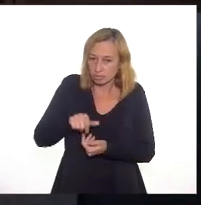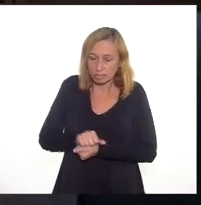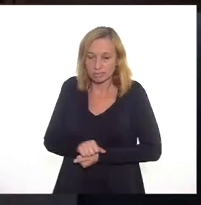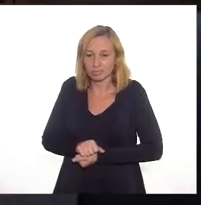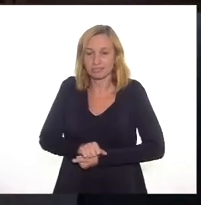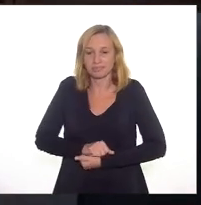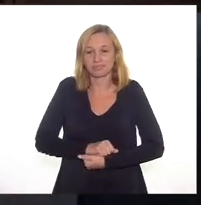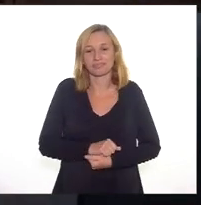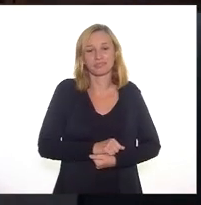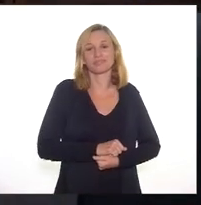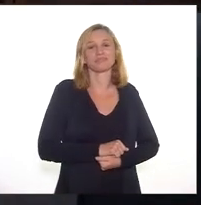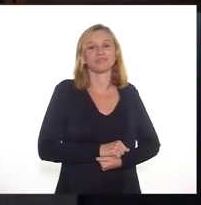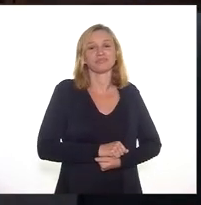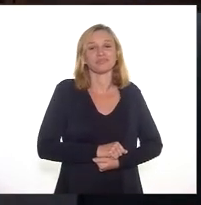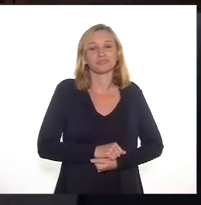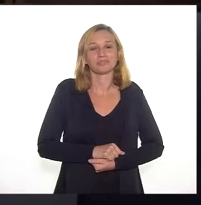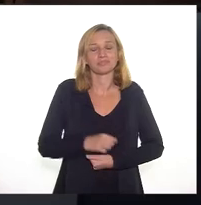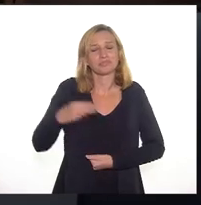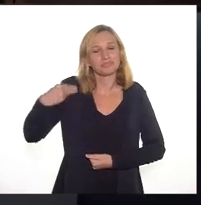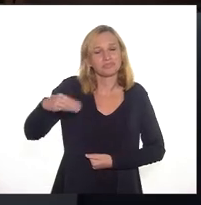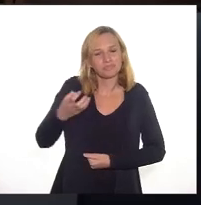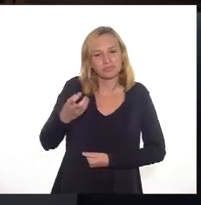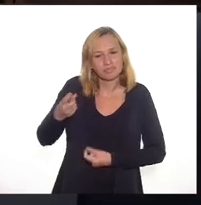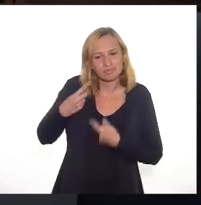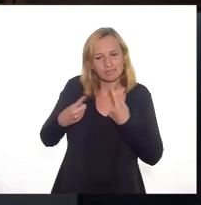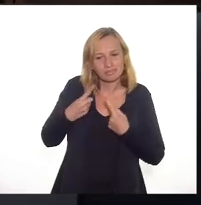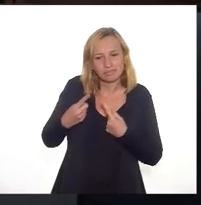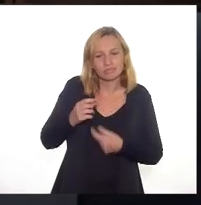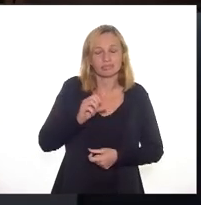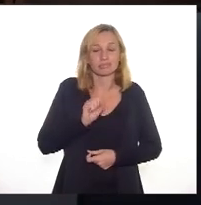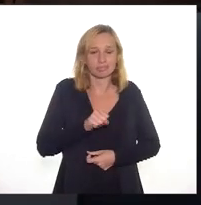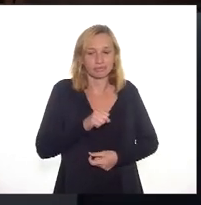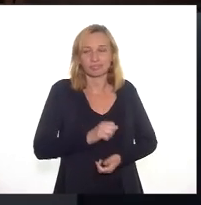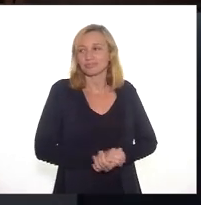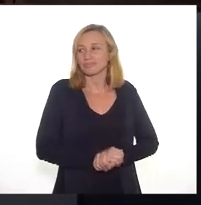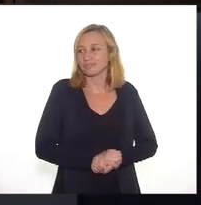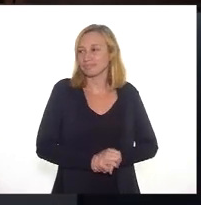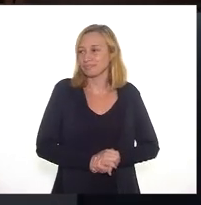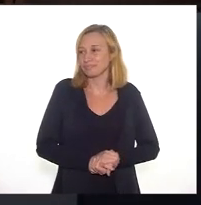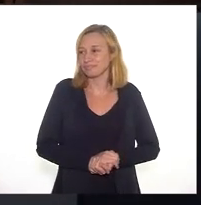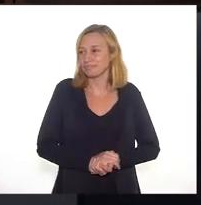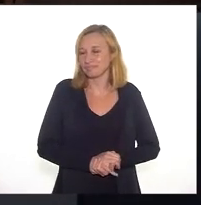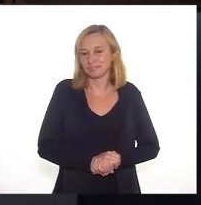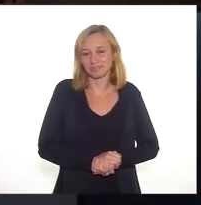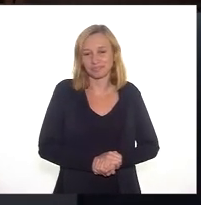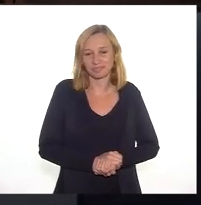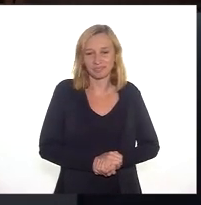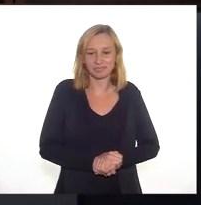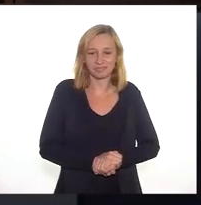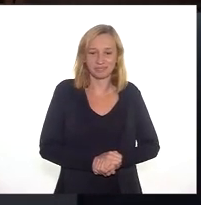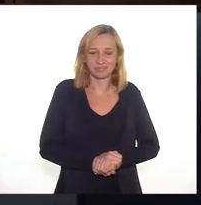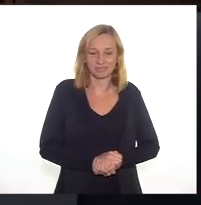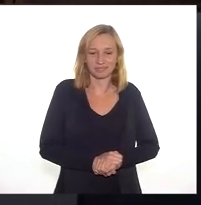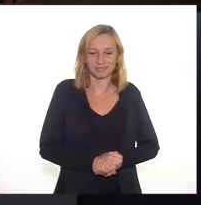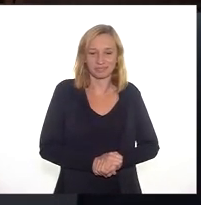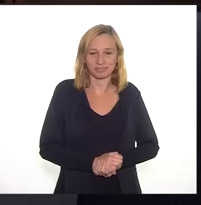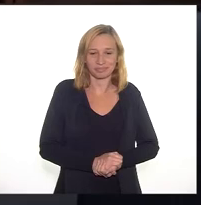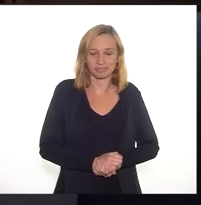Bem, o Mink, eu entendi que o Mink quer discutir, não é isso? Isso, vai discutir. Mink, por favor.